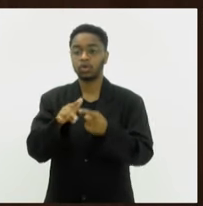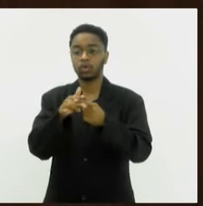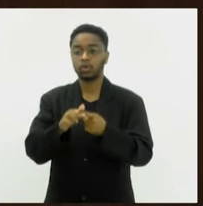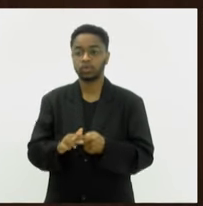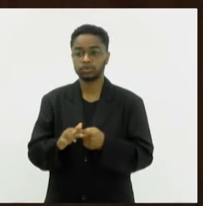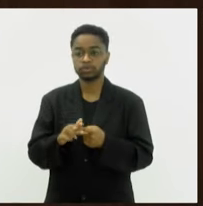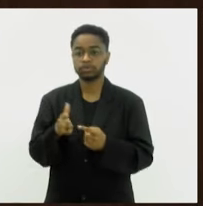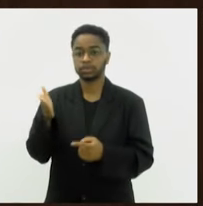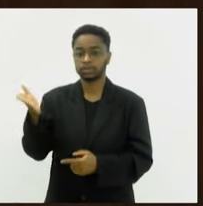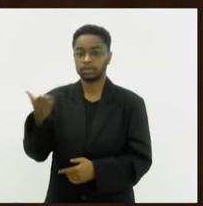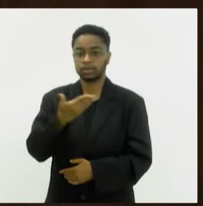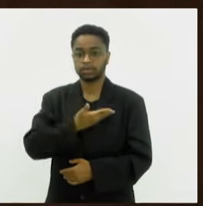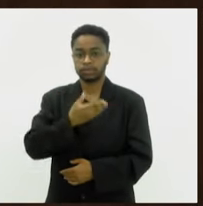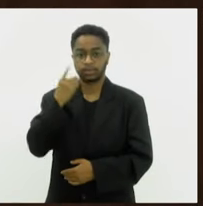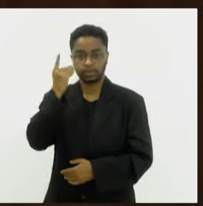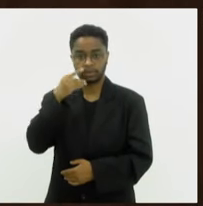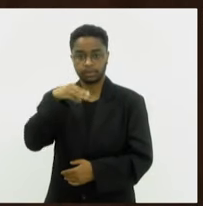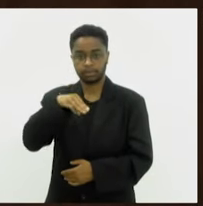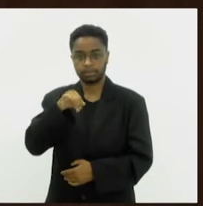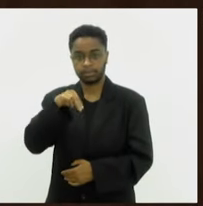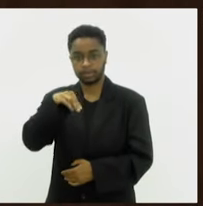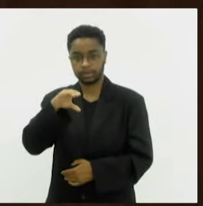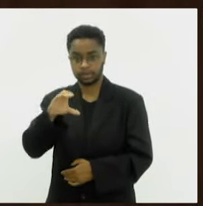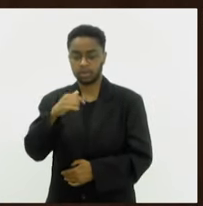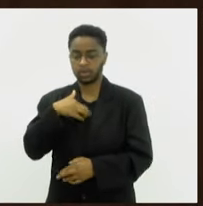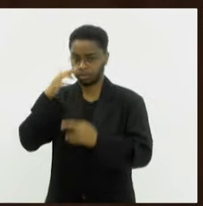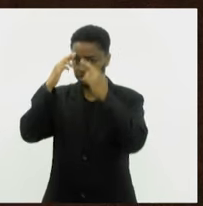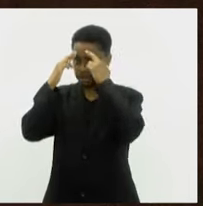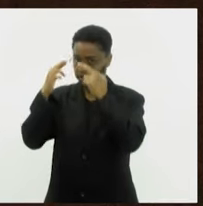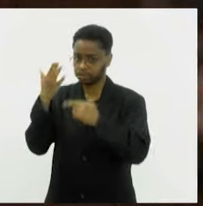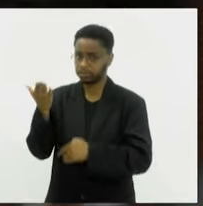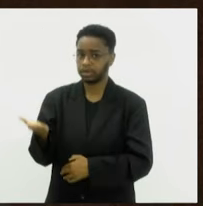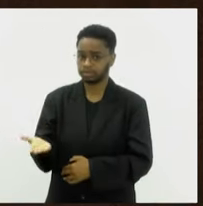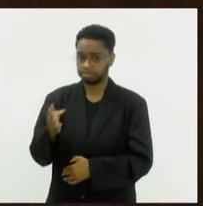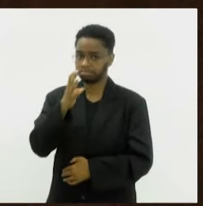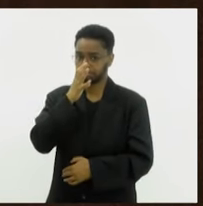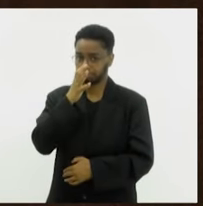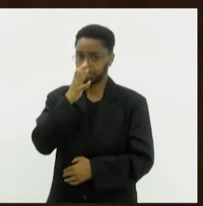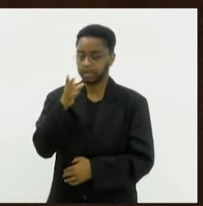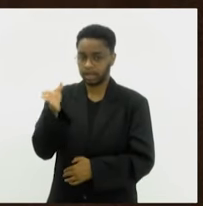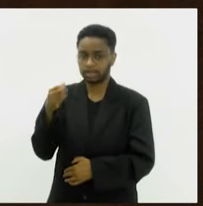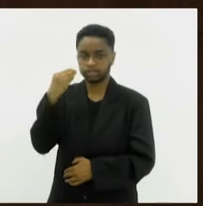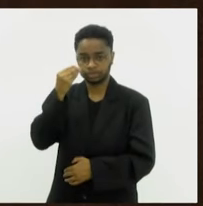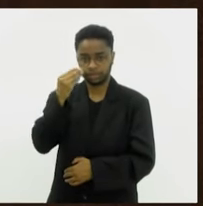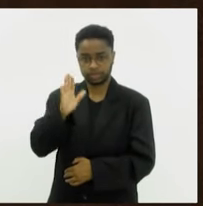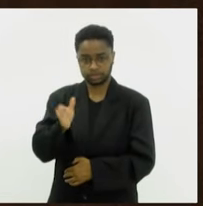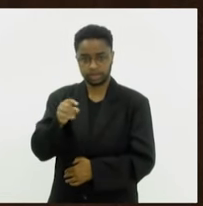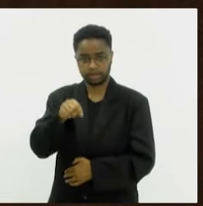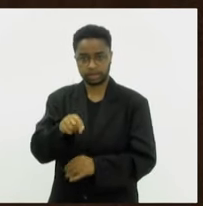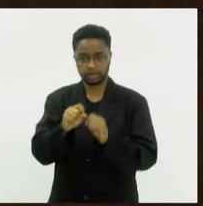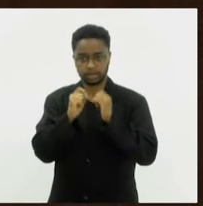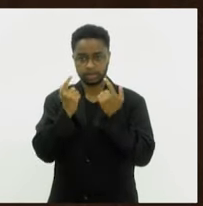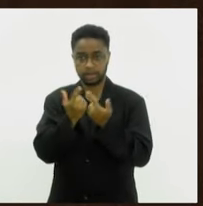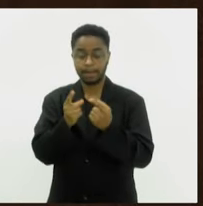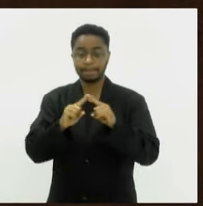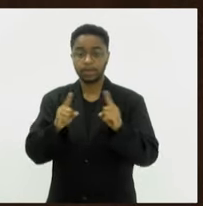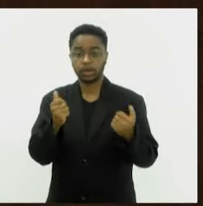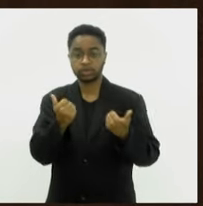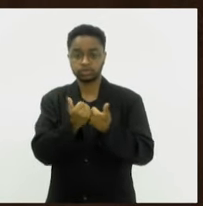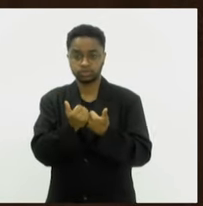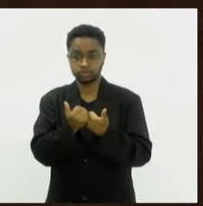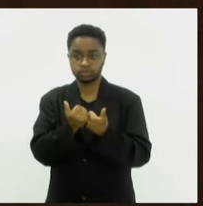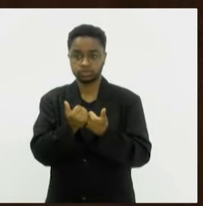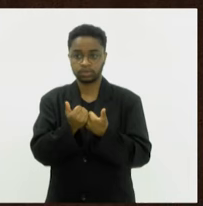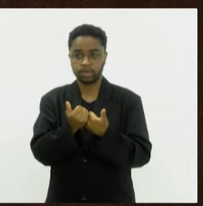nobre colega aqui, né, deputado Carlos Mink, ao qual eu respeito muito e admiro, é o nosso decano aqui da casa, mas esse assessor foi nomeado